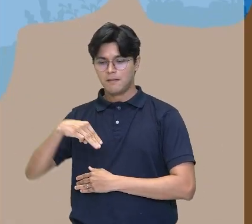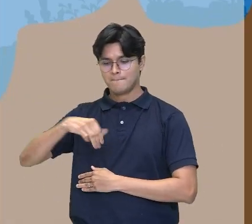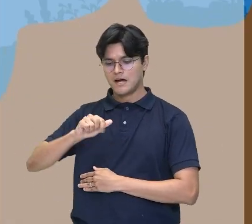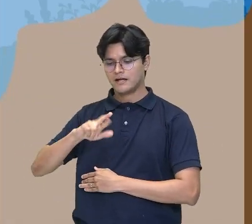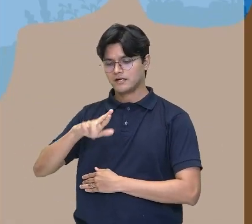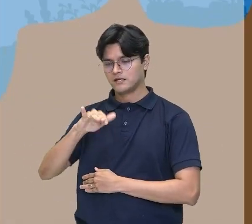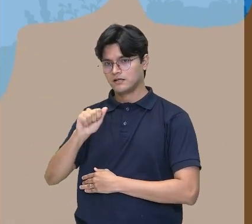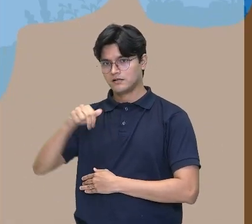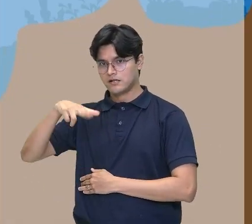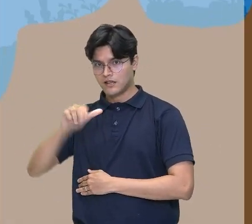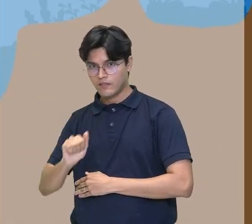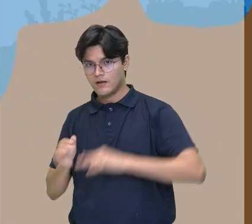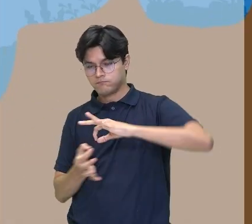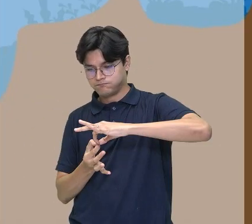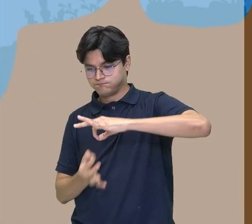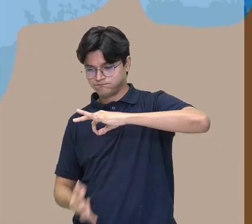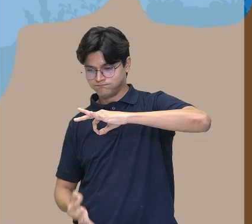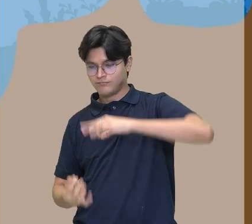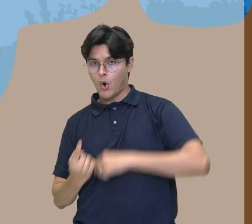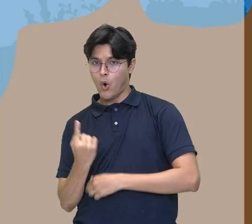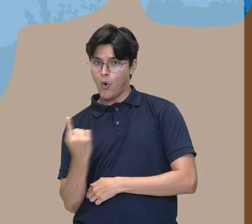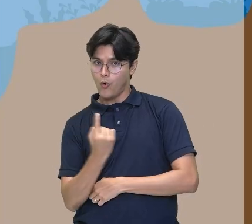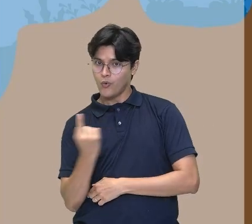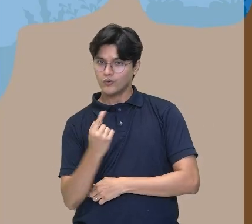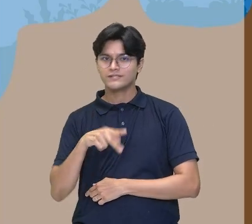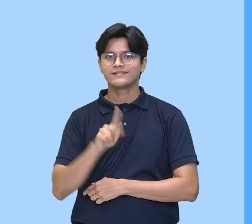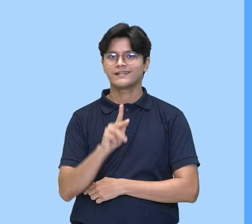mar, ou seja, altitude negativa.